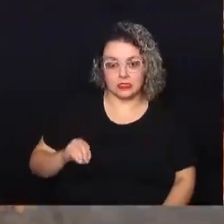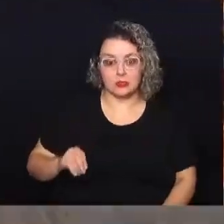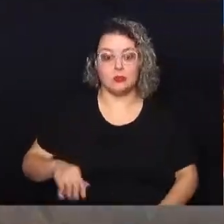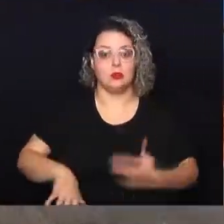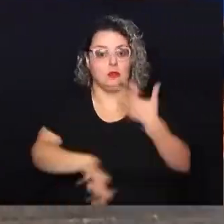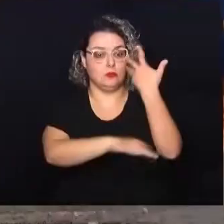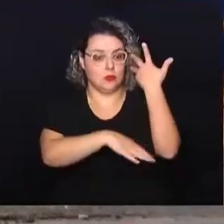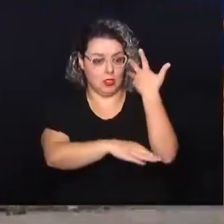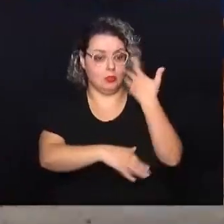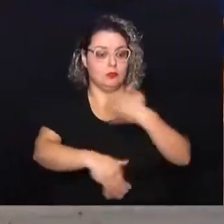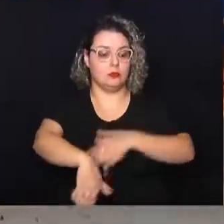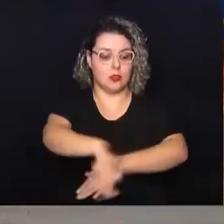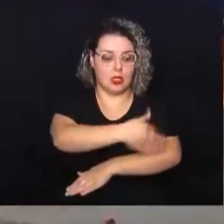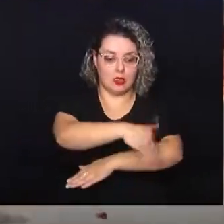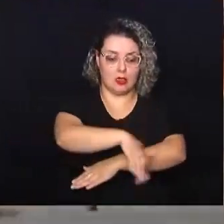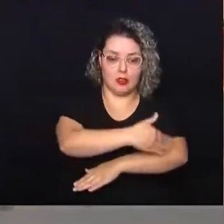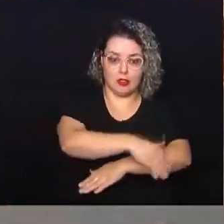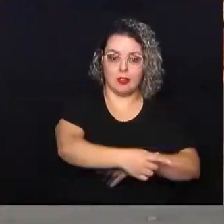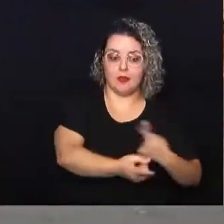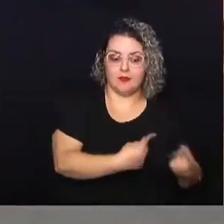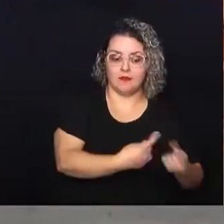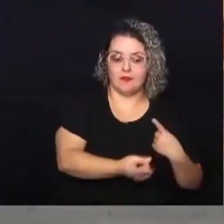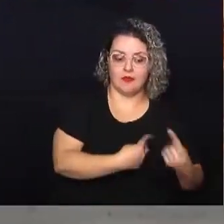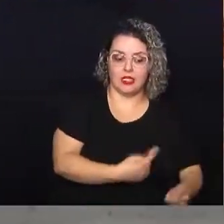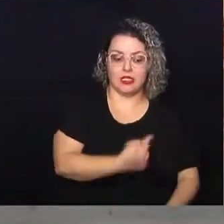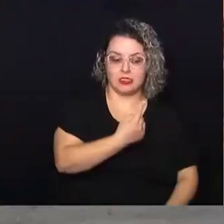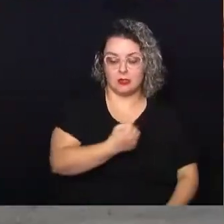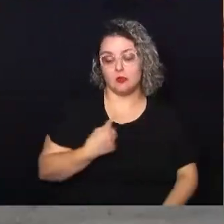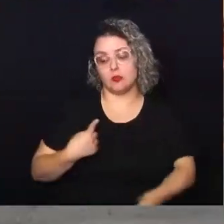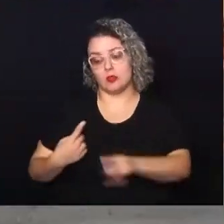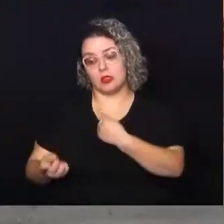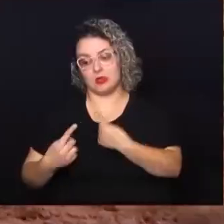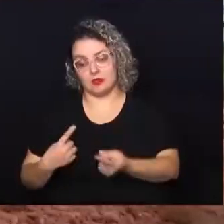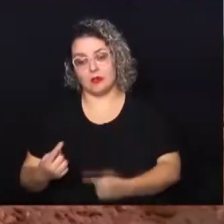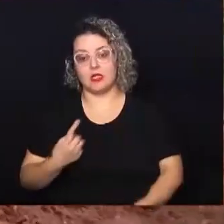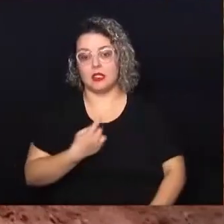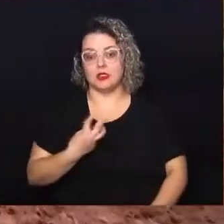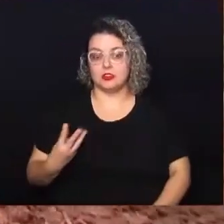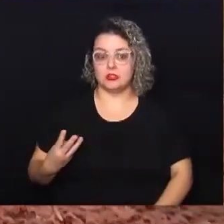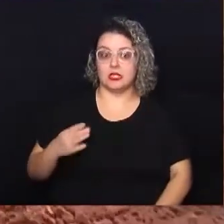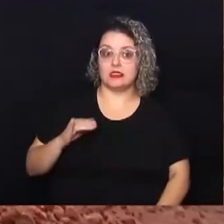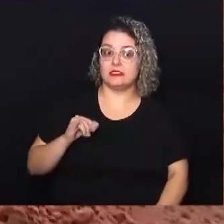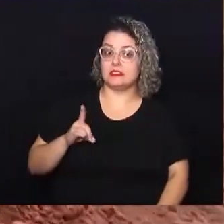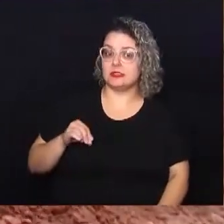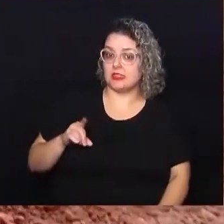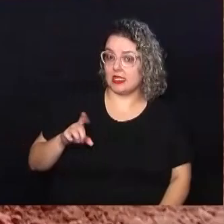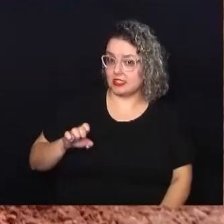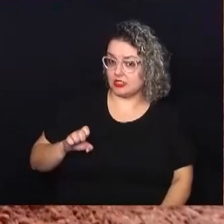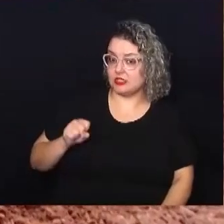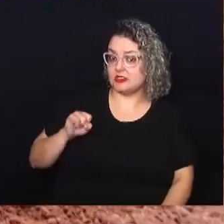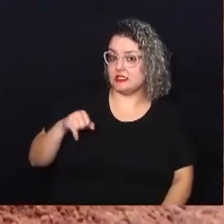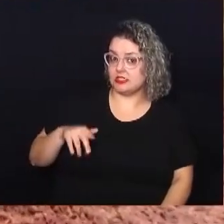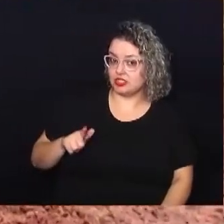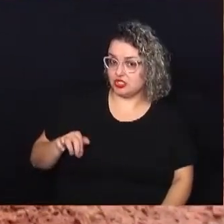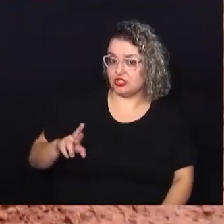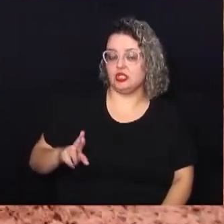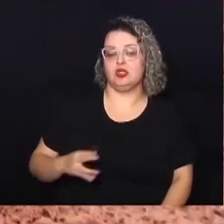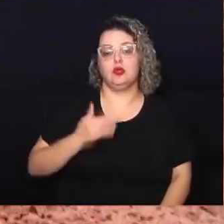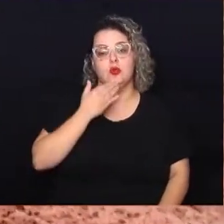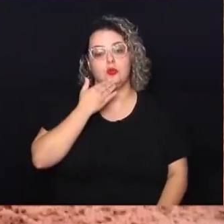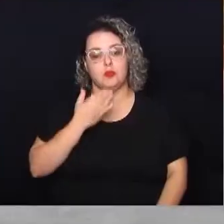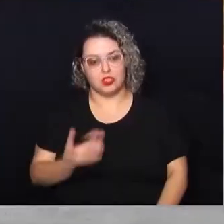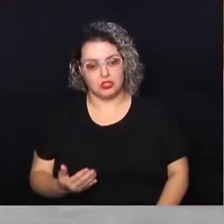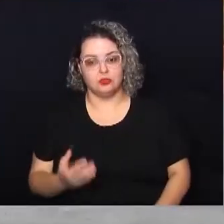entre a Avenida 1 e a Avenida 13, na cidade Singer. Com o pedido atendido, o serviço começou